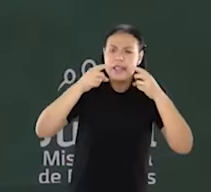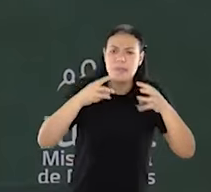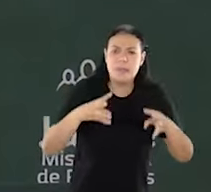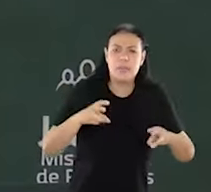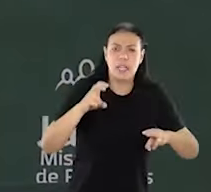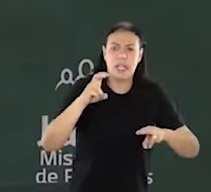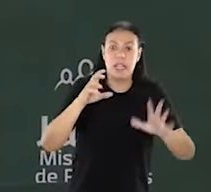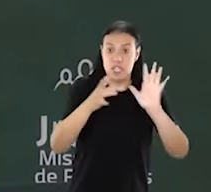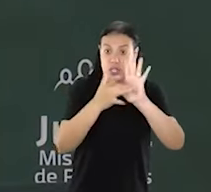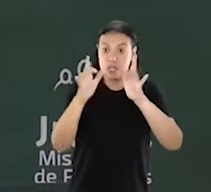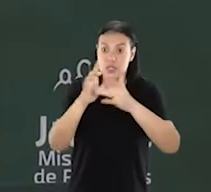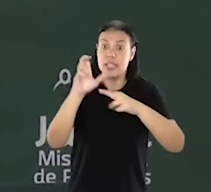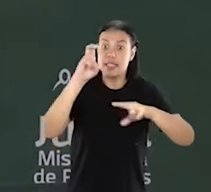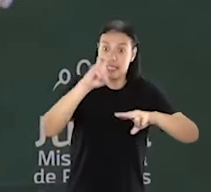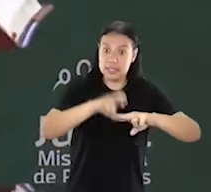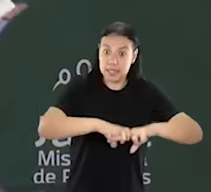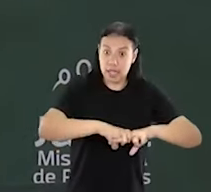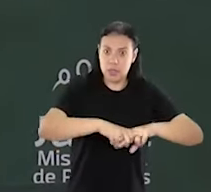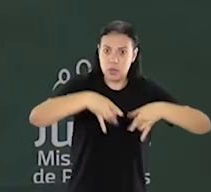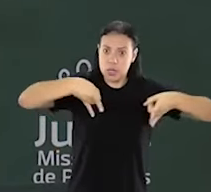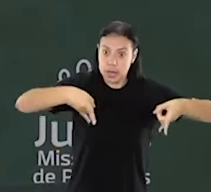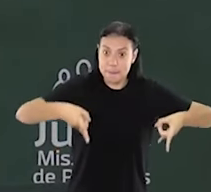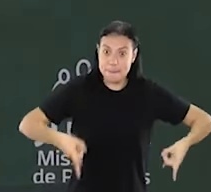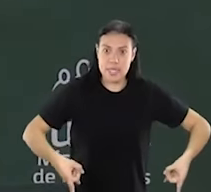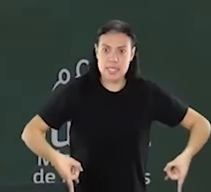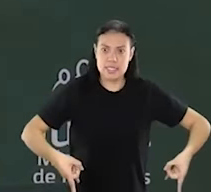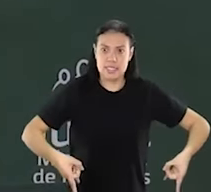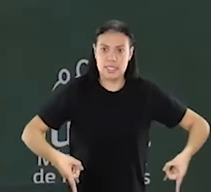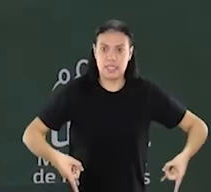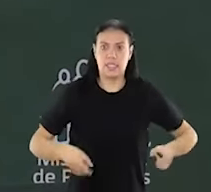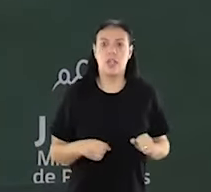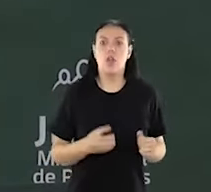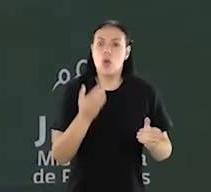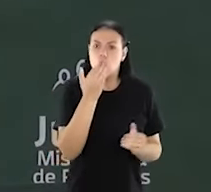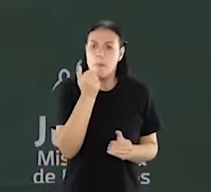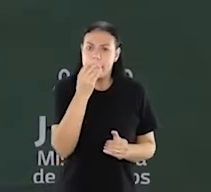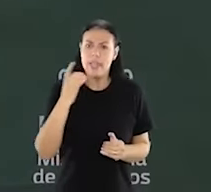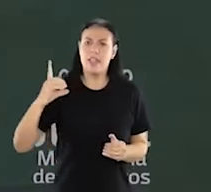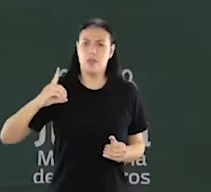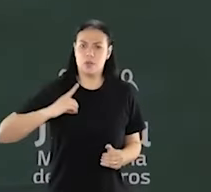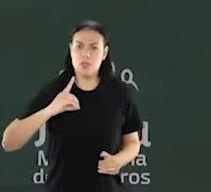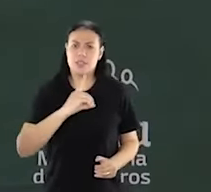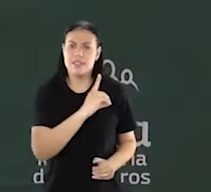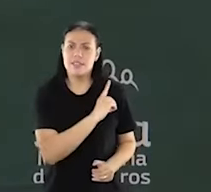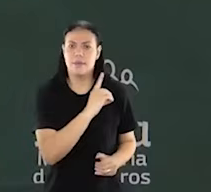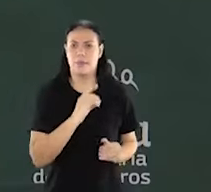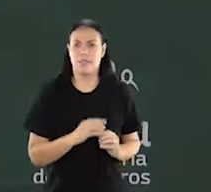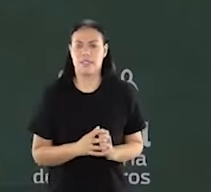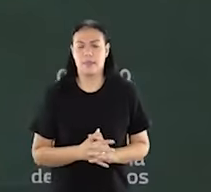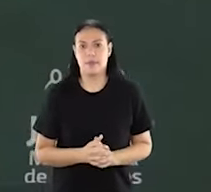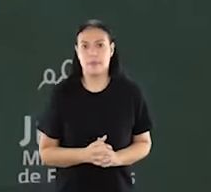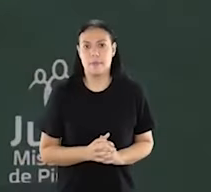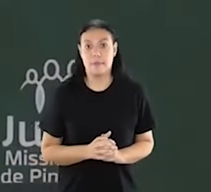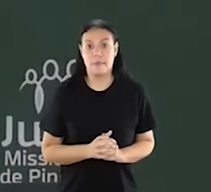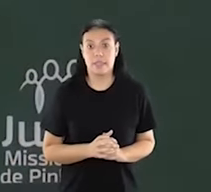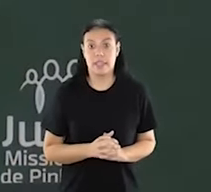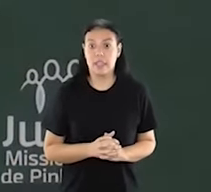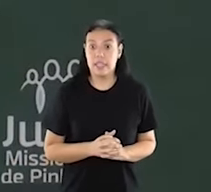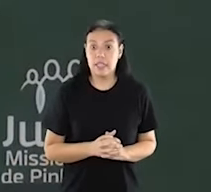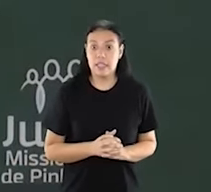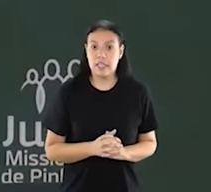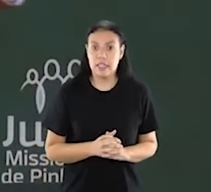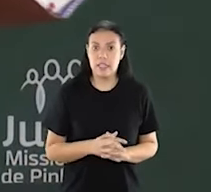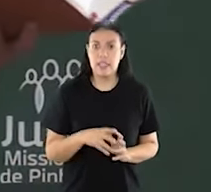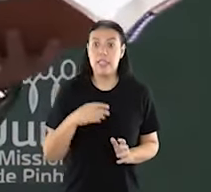juntamente com Simão, juntamente com Lázaro, juntamente com os discípulos. E ela vem trazendo um vaso